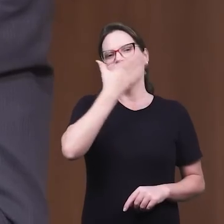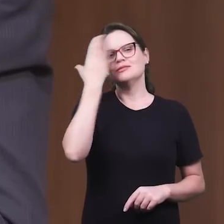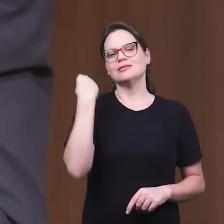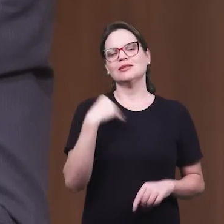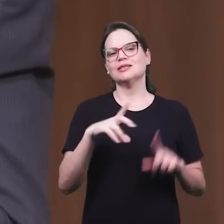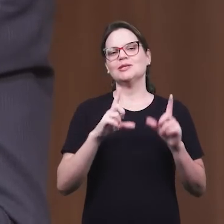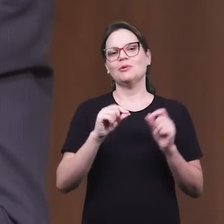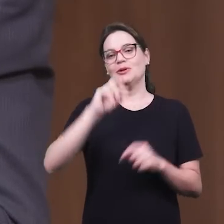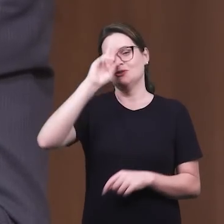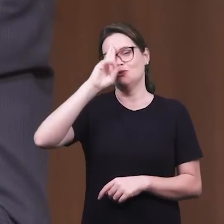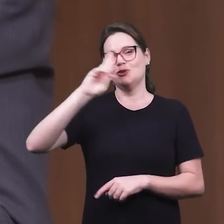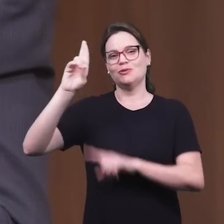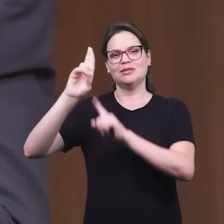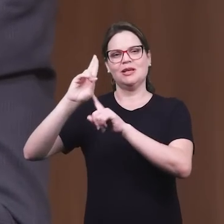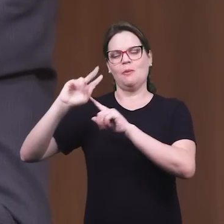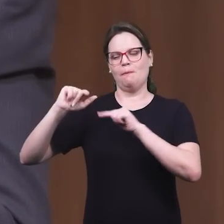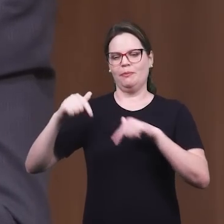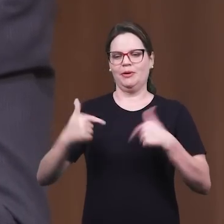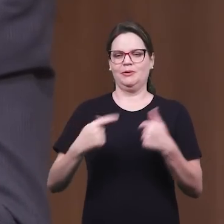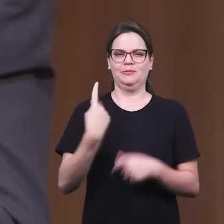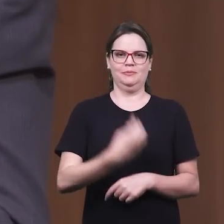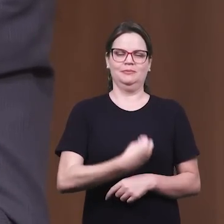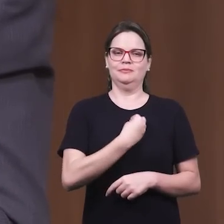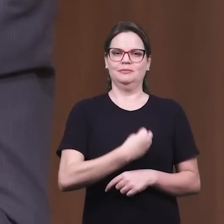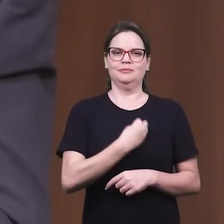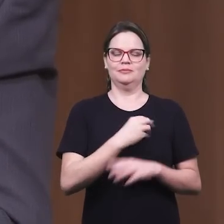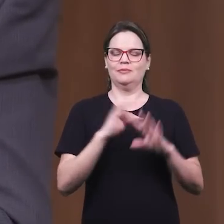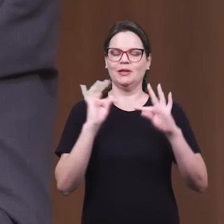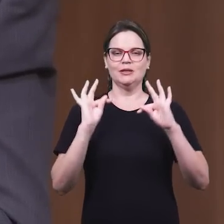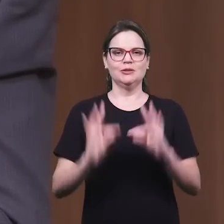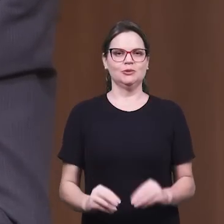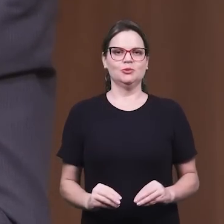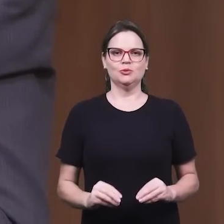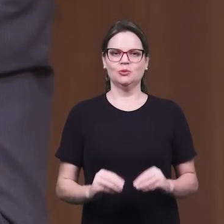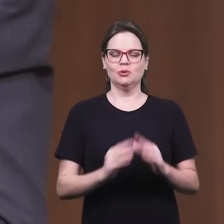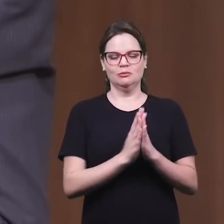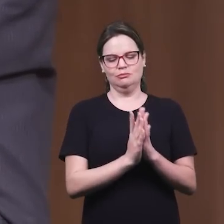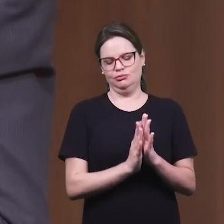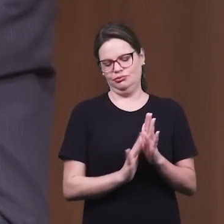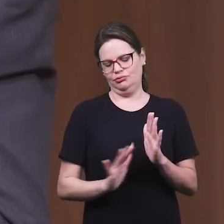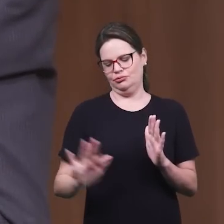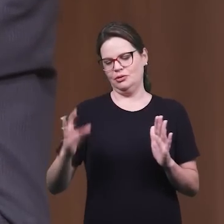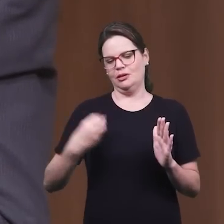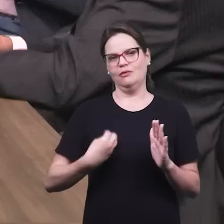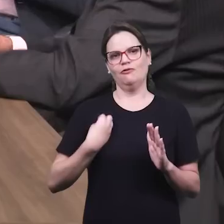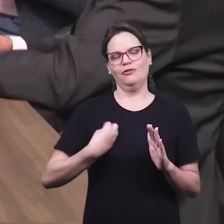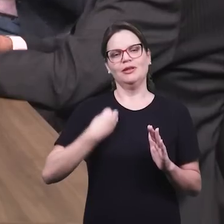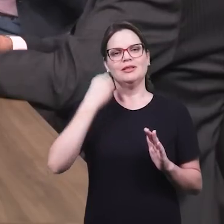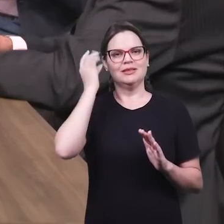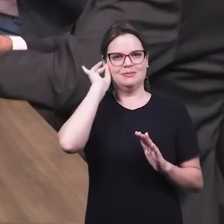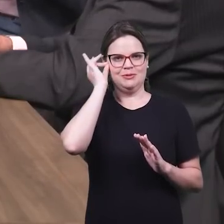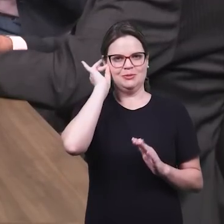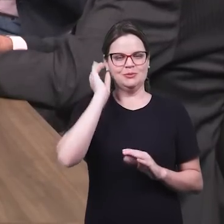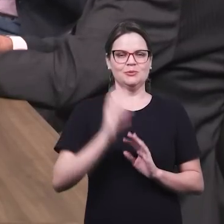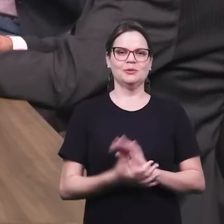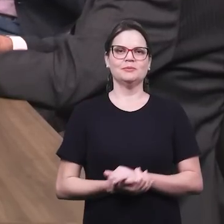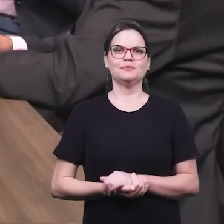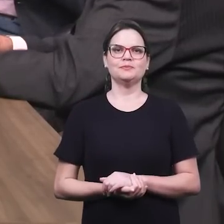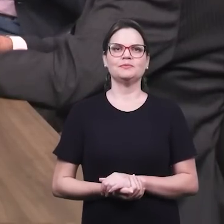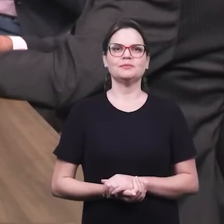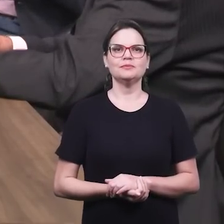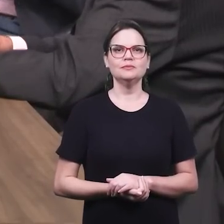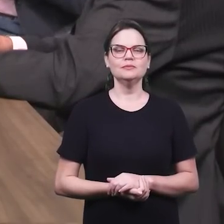ele fez na nossa vida, de todas as suas ações ao longo da nossa trajetória espiritual, né? Mas voltando aqui,